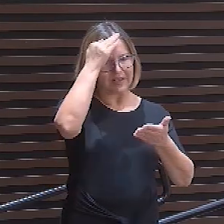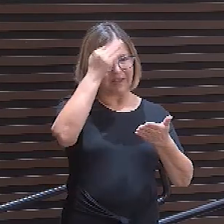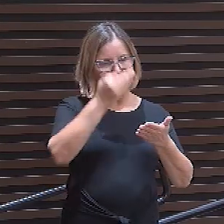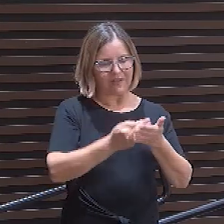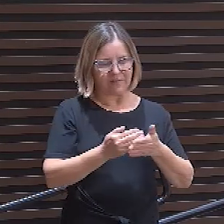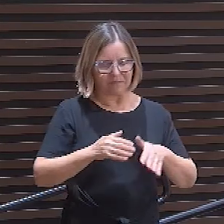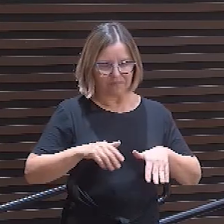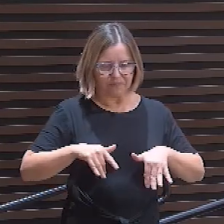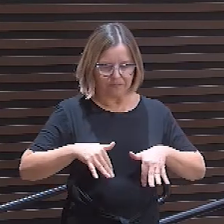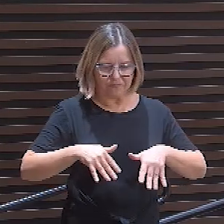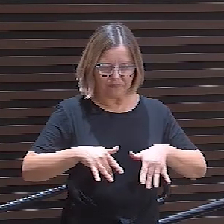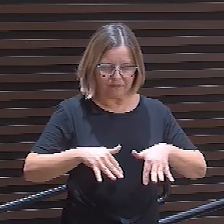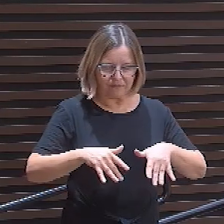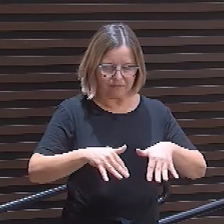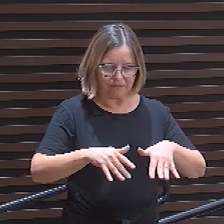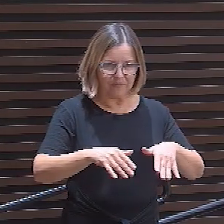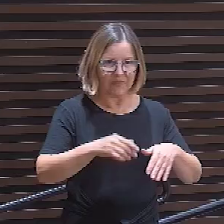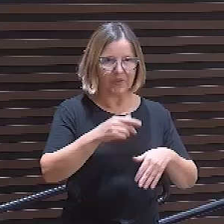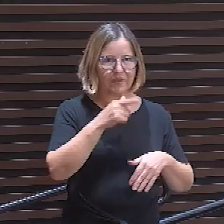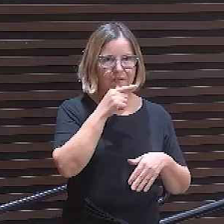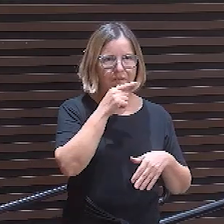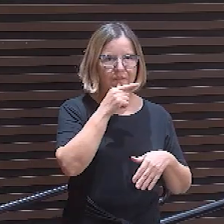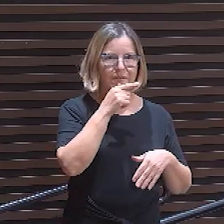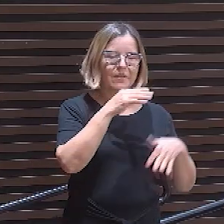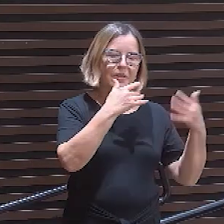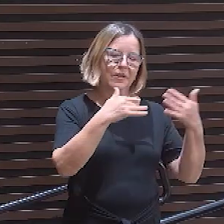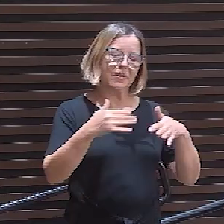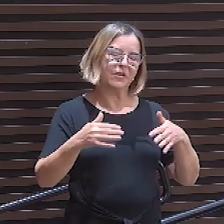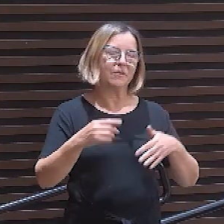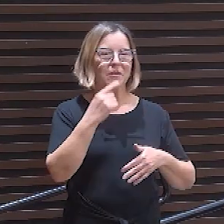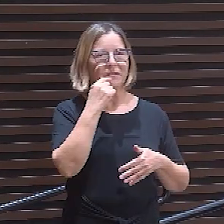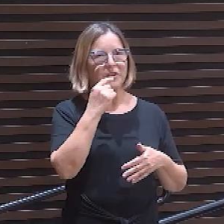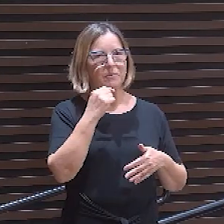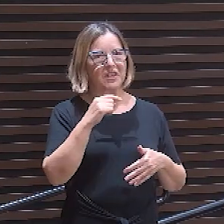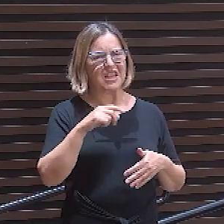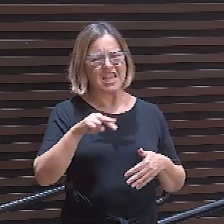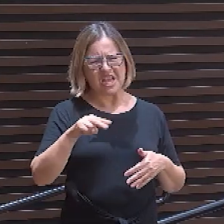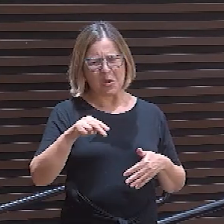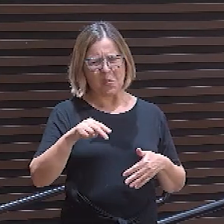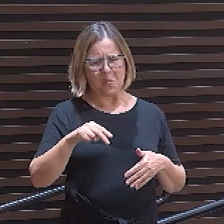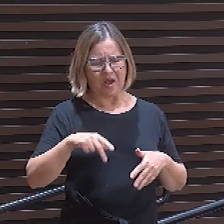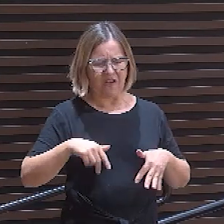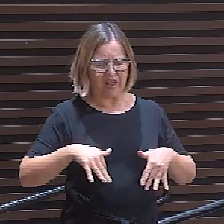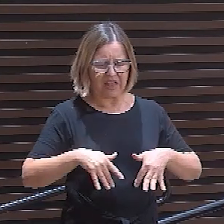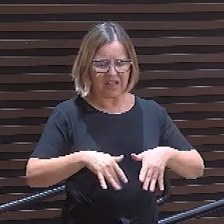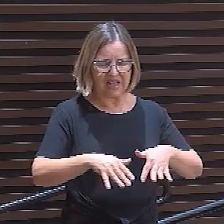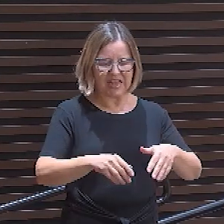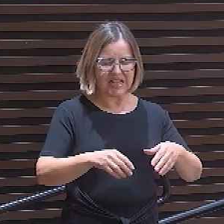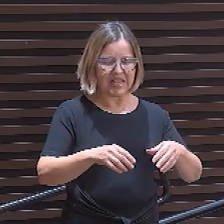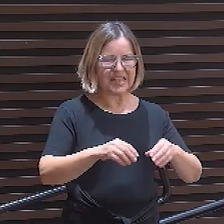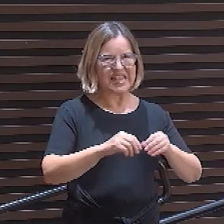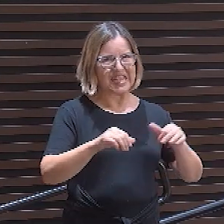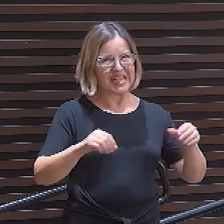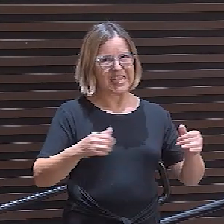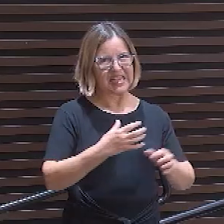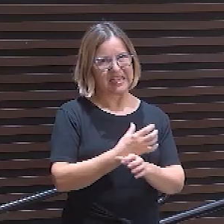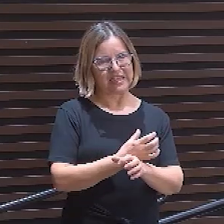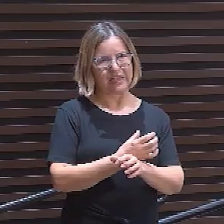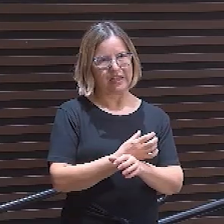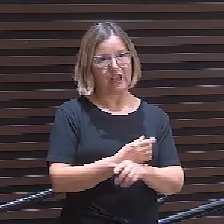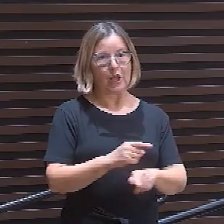Atravessaram o Mar Vermelho como em terra seca. Tentando, os egípcios